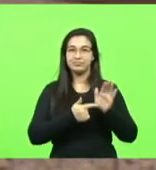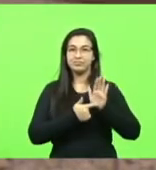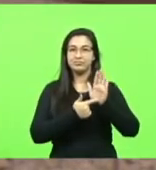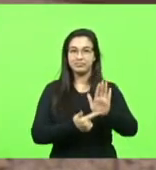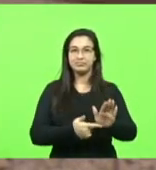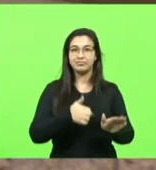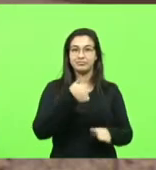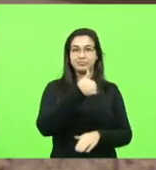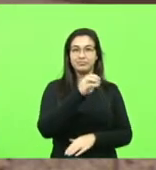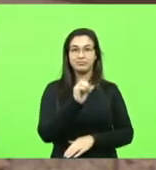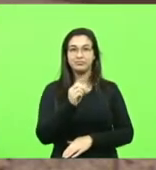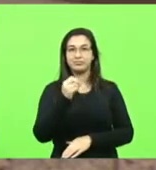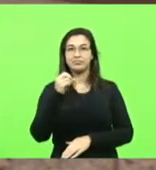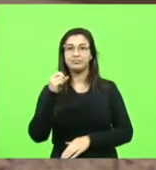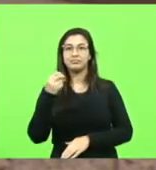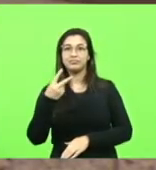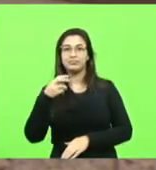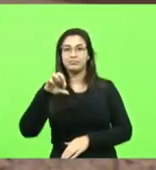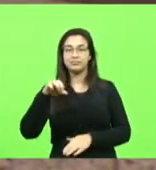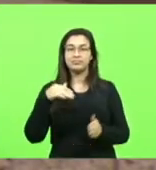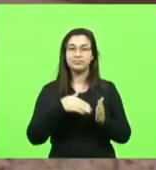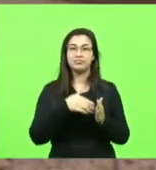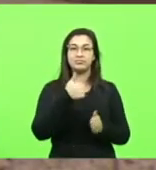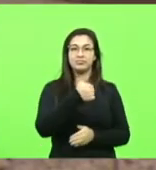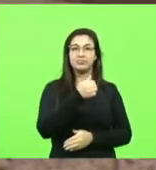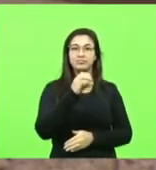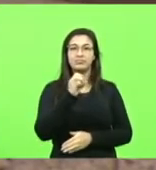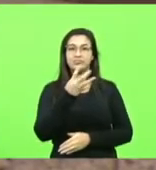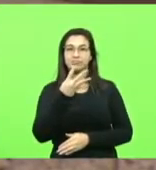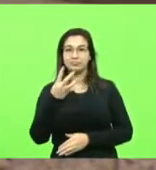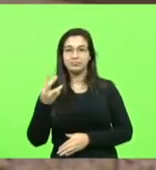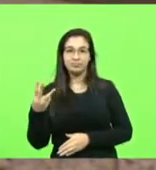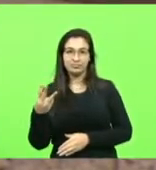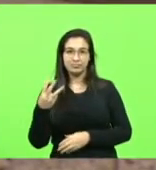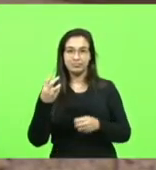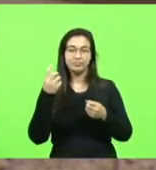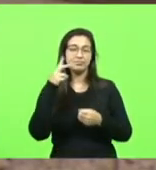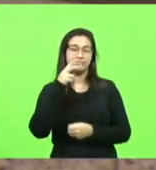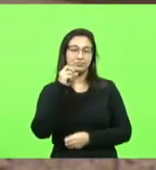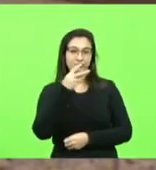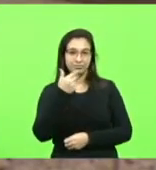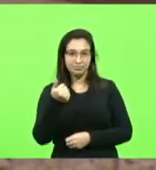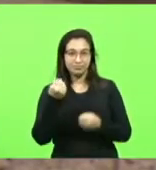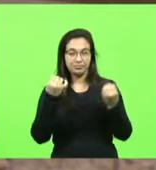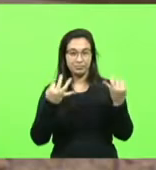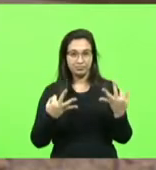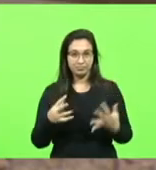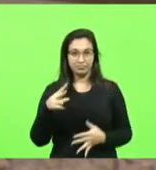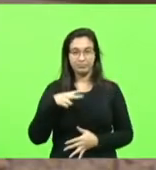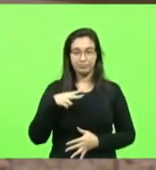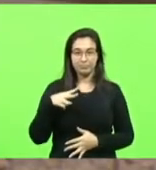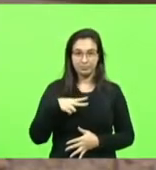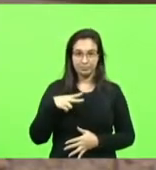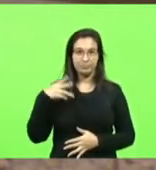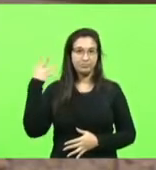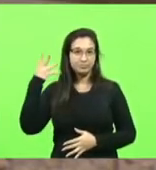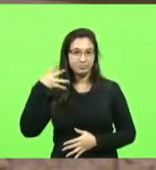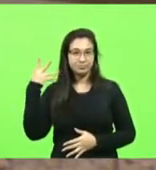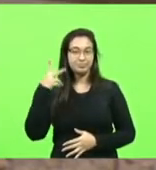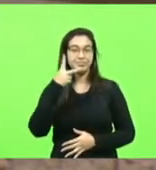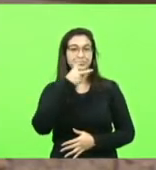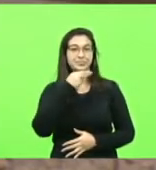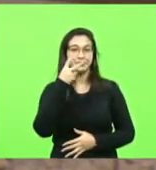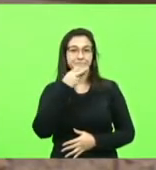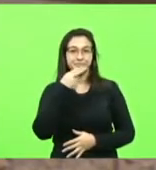1029 a 1043 de 2021. Explicações pessoais, fizeram uso da palavra os senhores deputados Kennedy Nunes